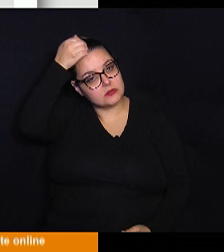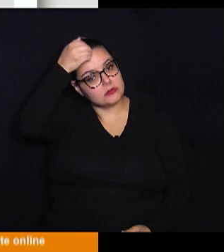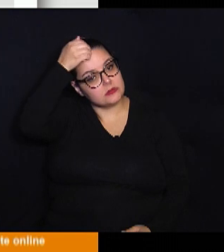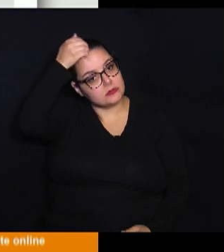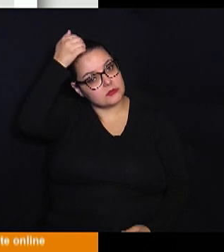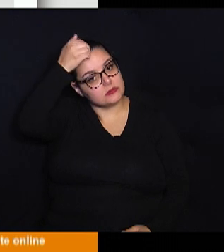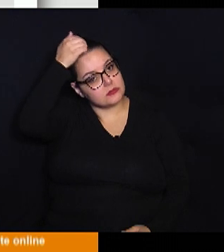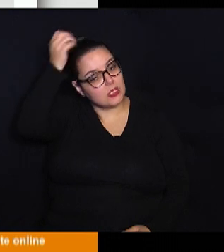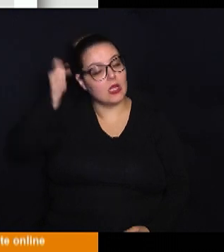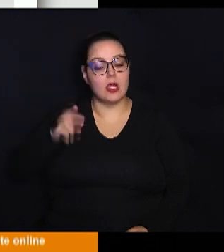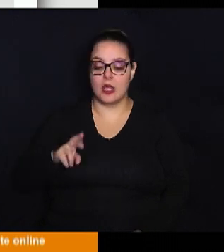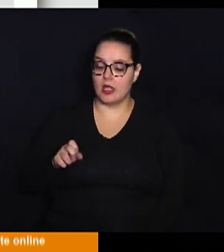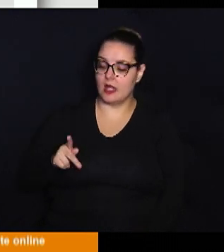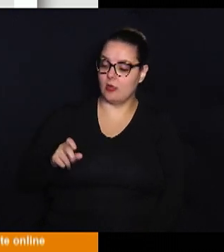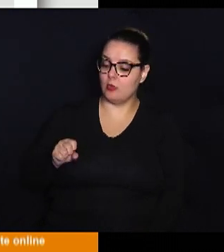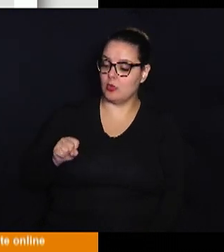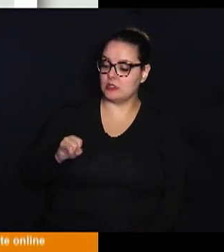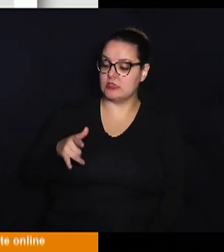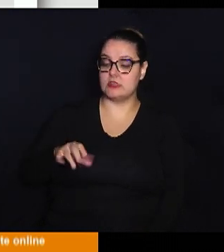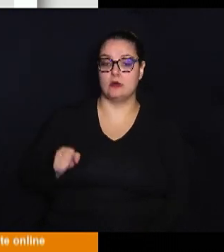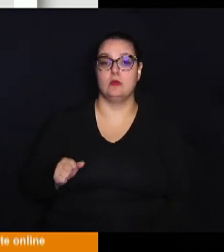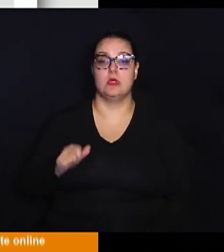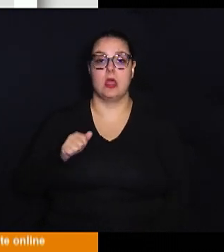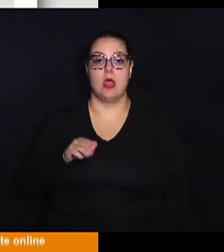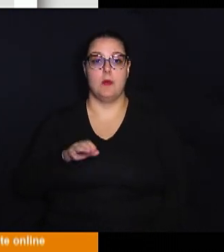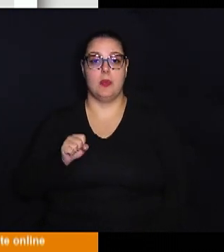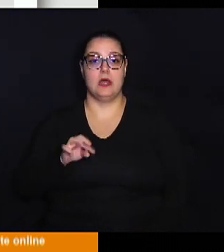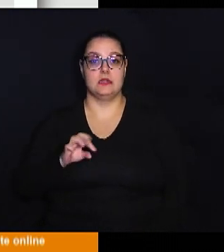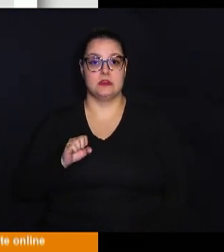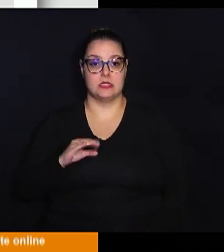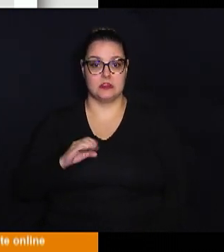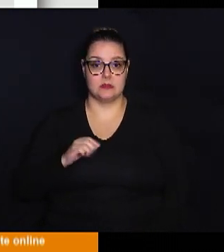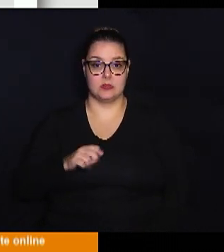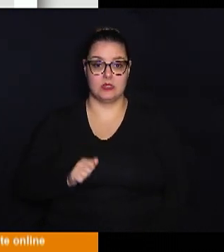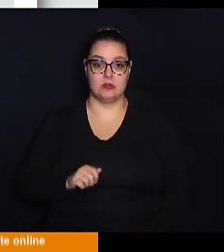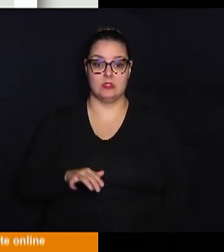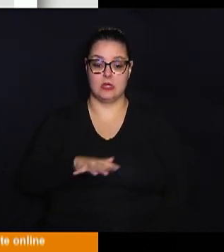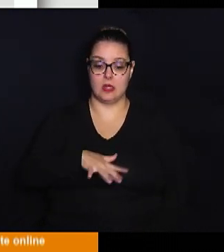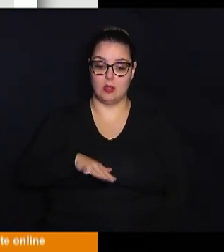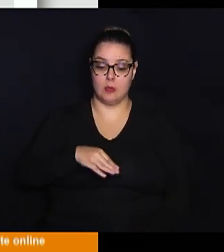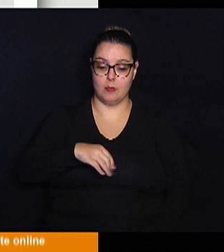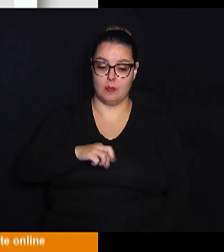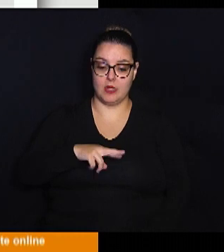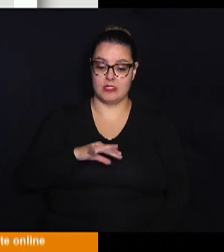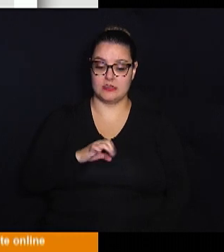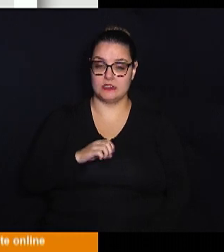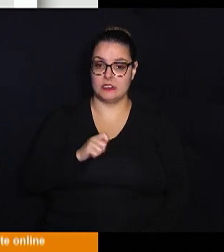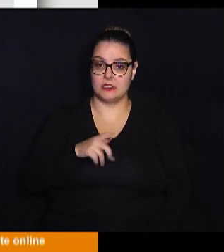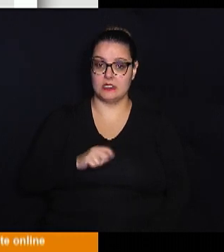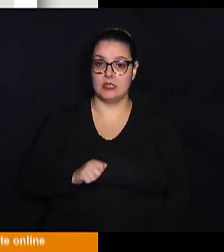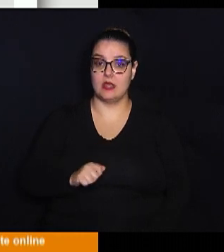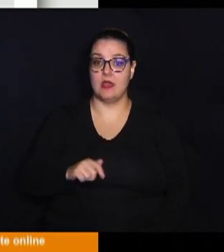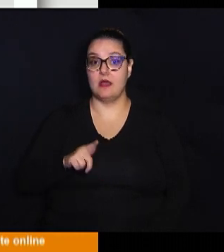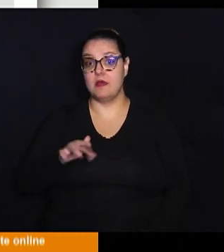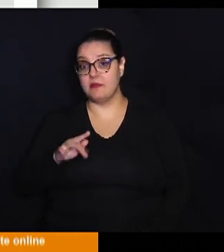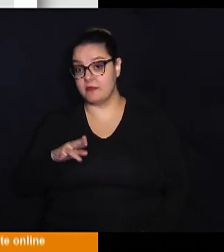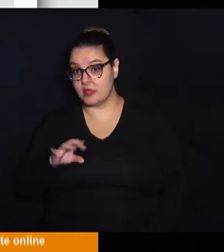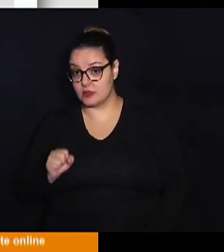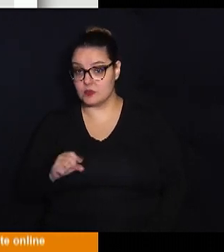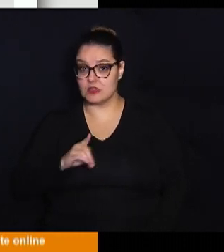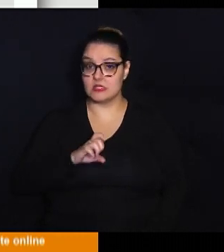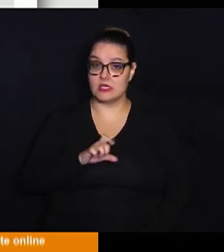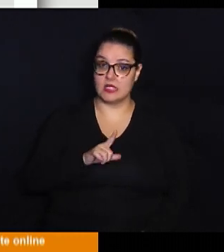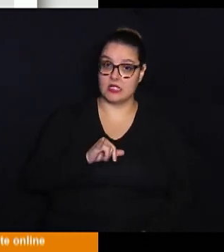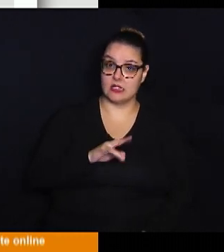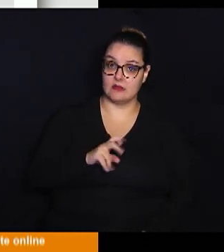mercadorias abastecimento e organização nos setores de mercearia frios delivery E H Fruit